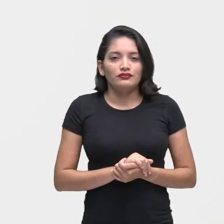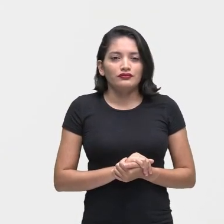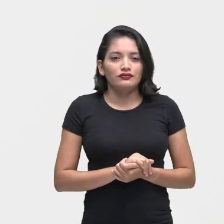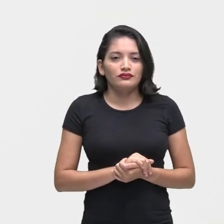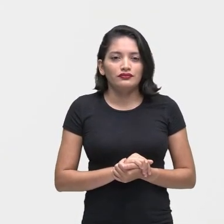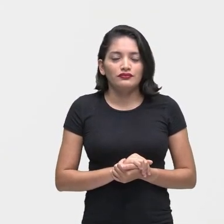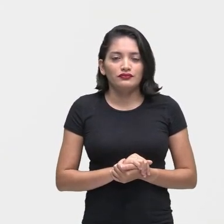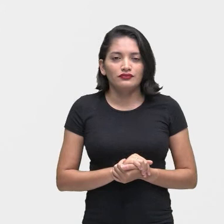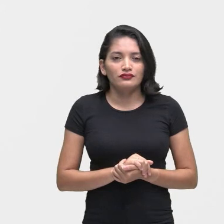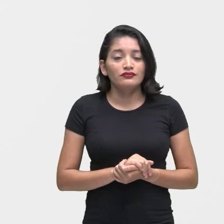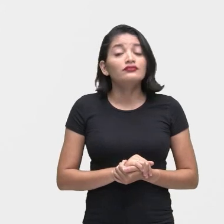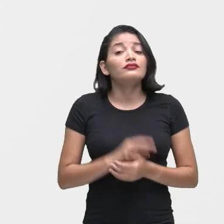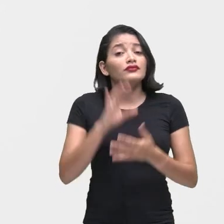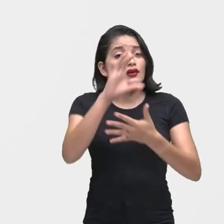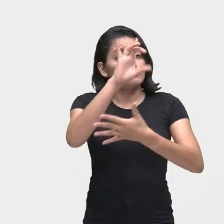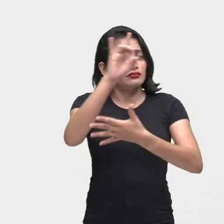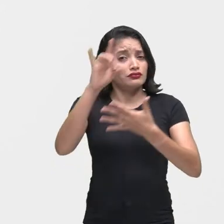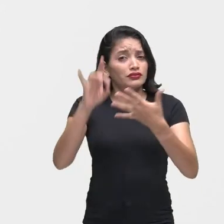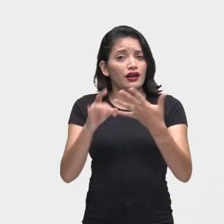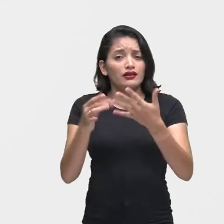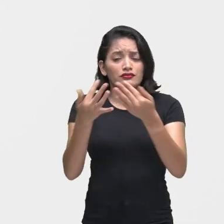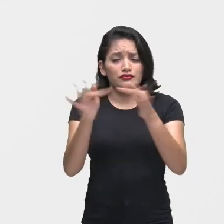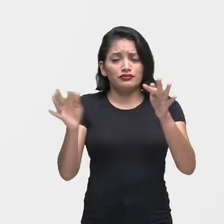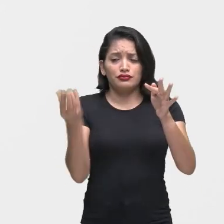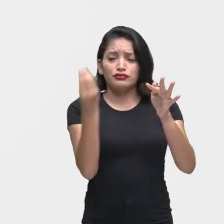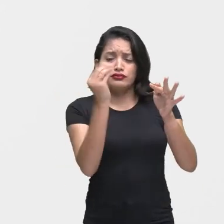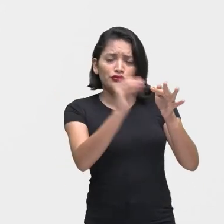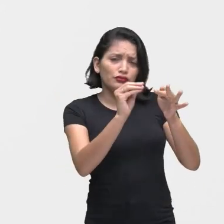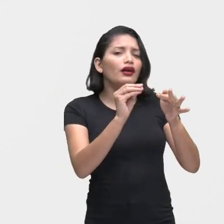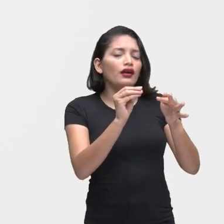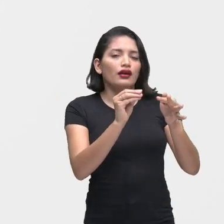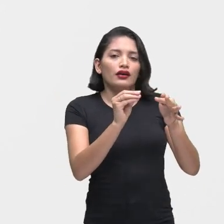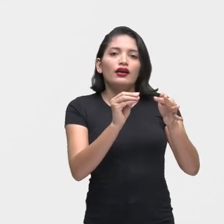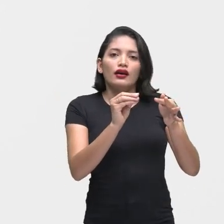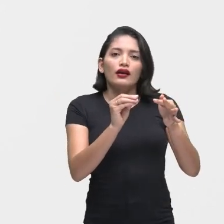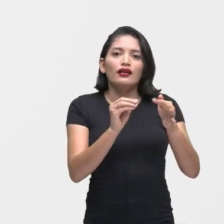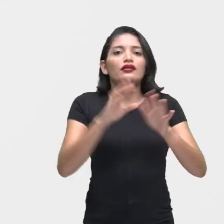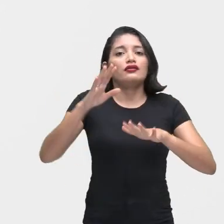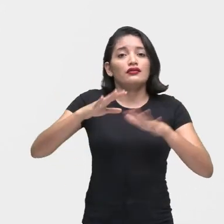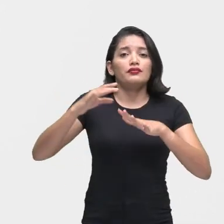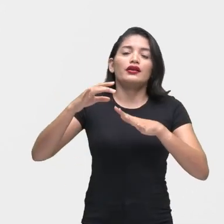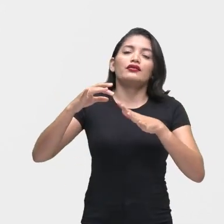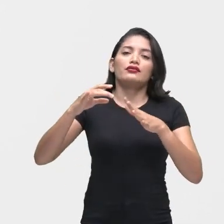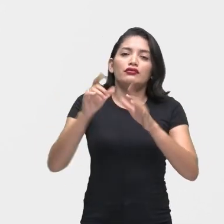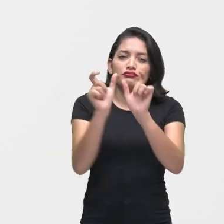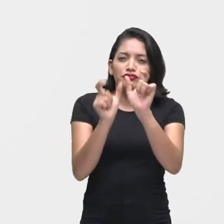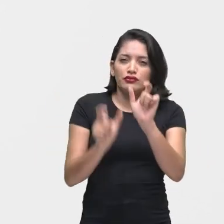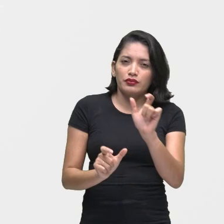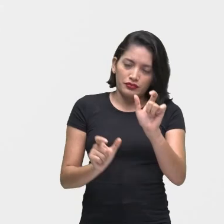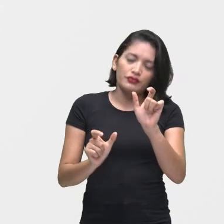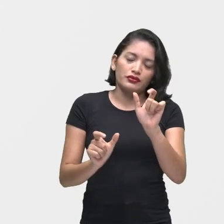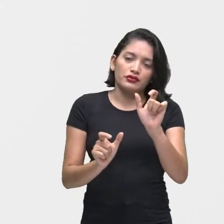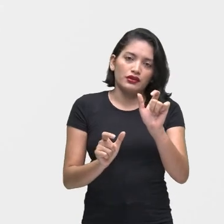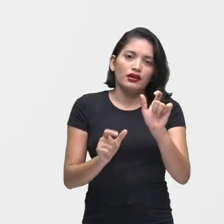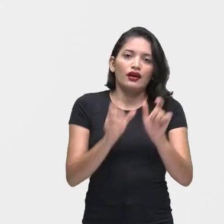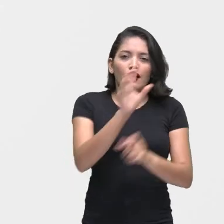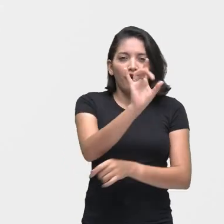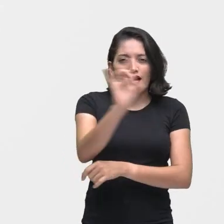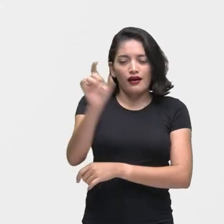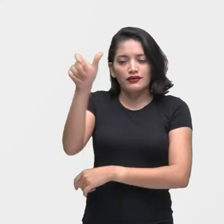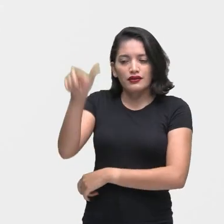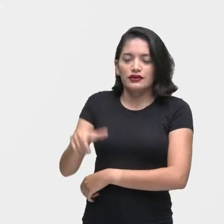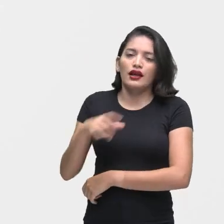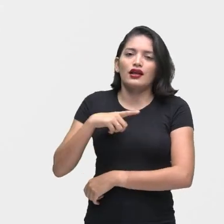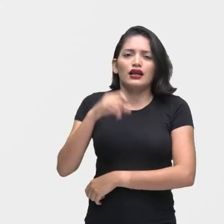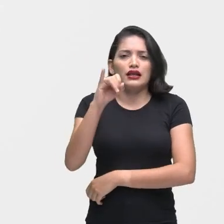e olha só cada um dos espaços e deve ser preenchido de acordo com a conjugação de cada sujeito vocês